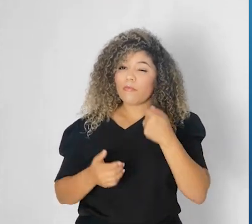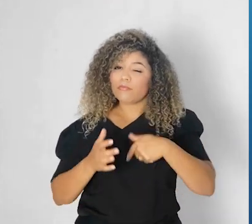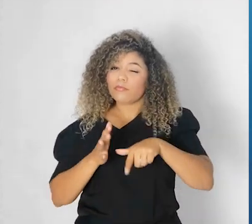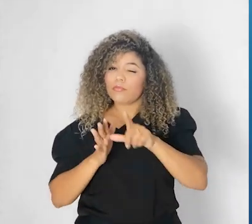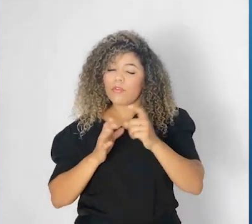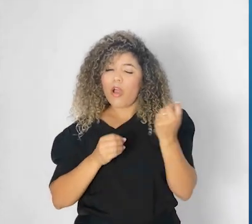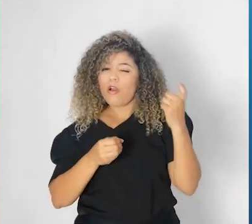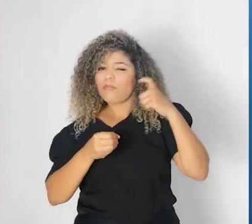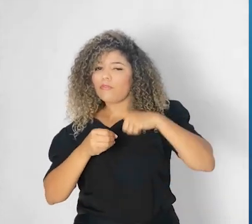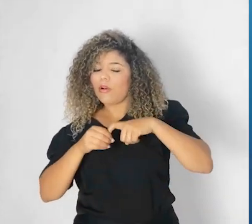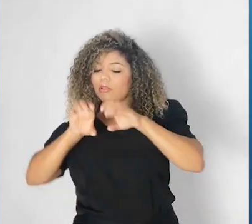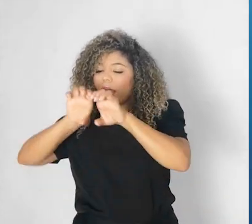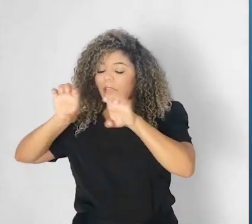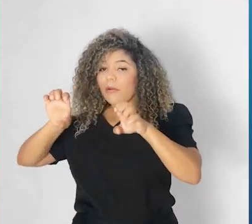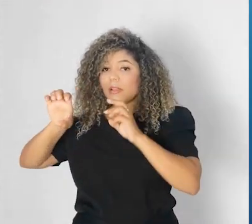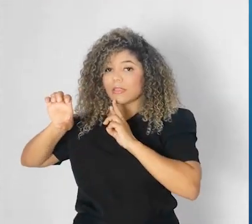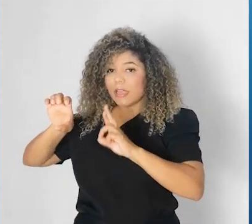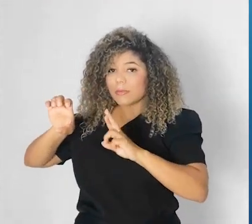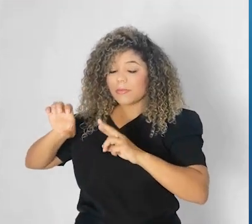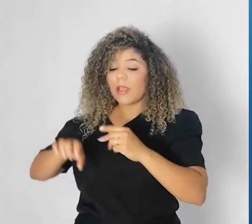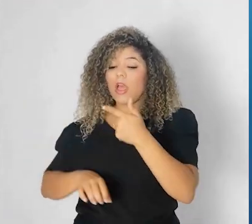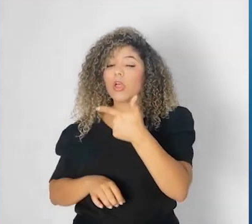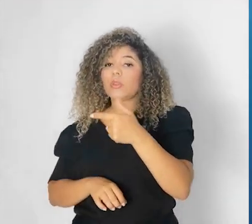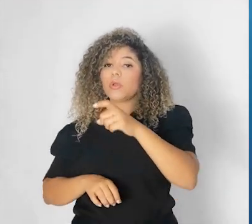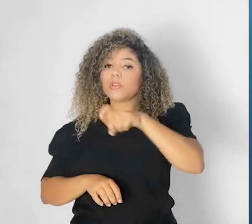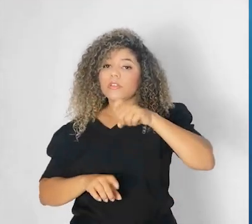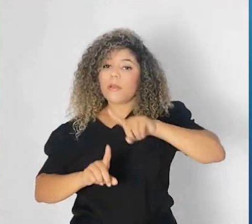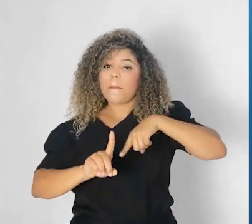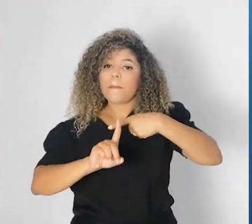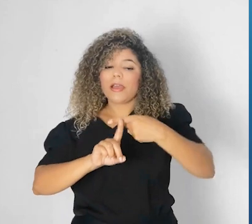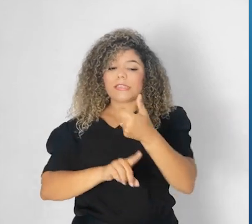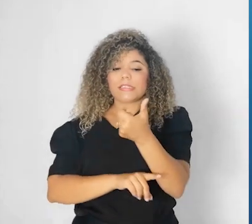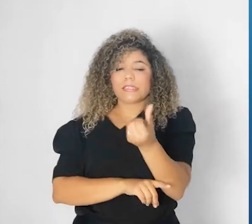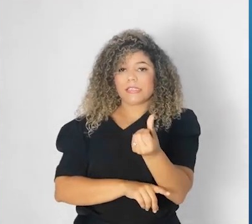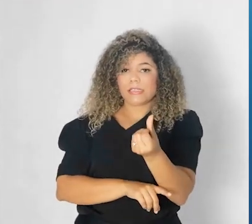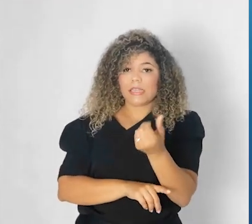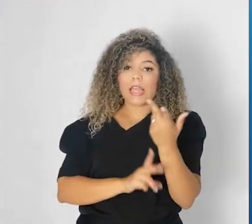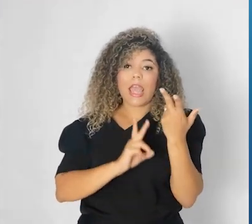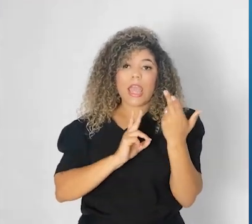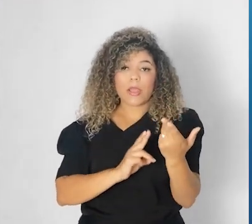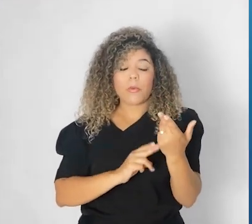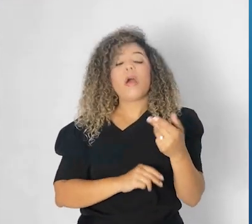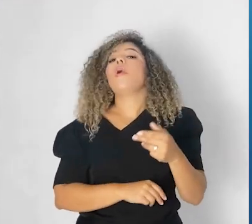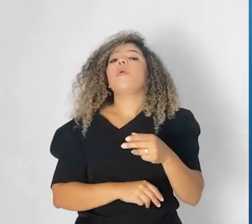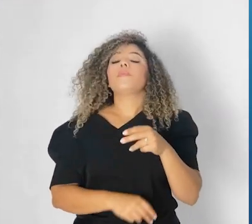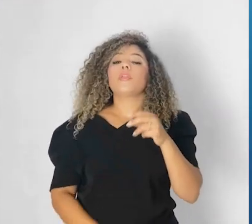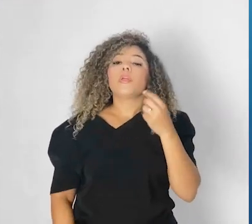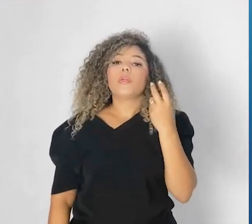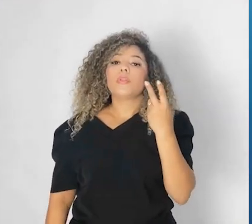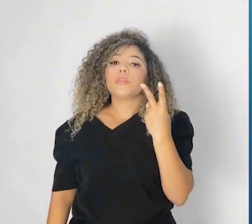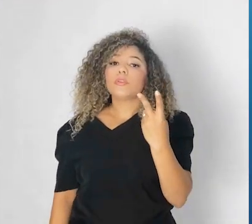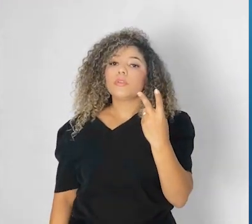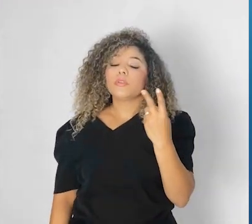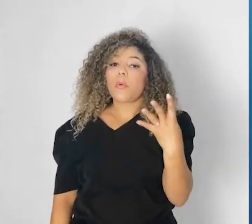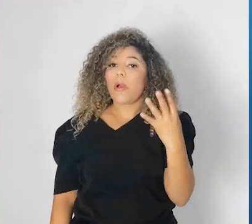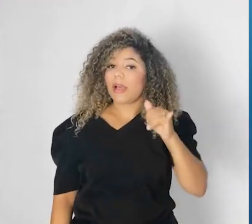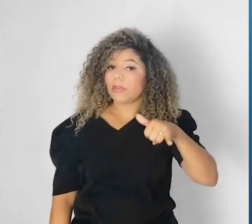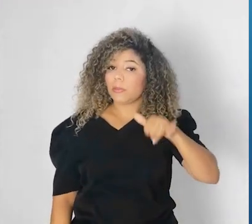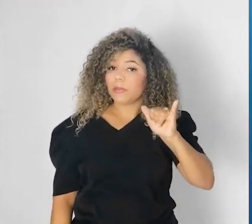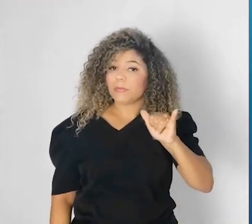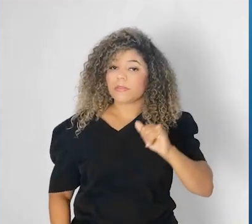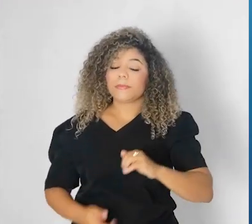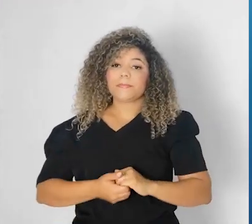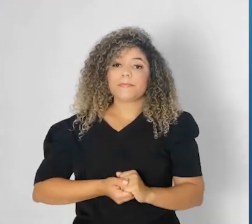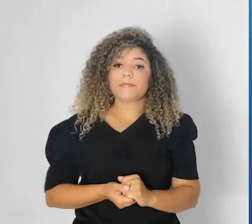resposta. Na nossa resposta, 2x mais 16 igual a y. Então, vou colocar aqui 2x mais 16,